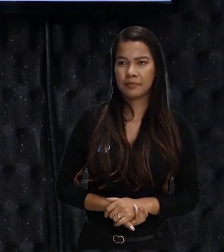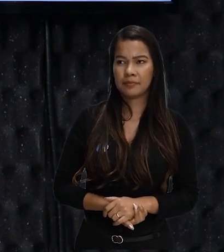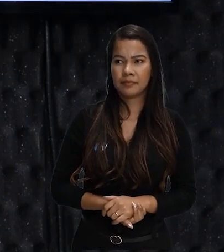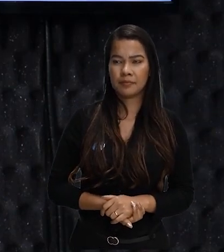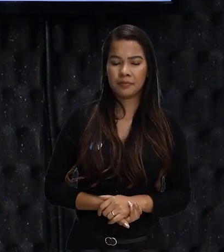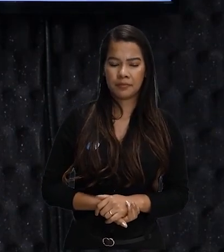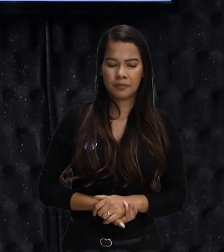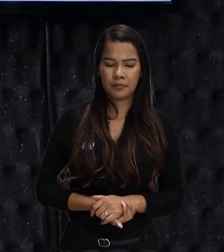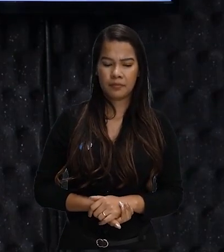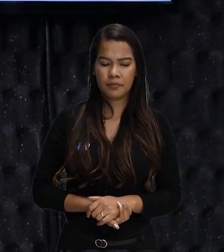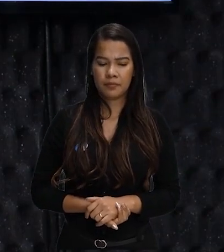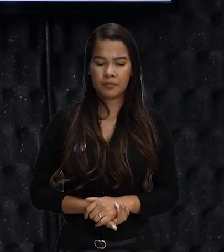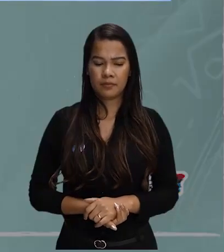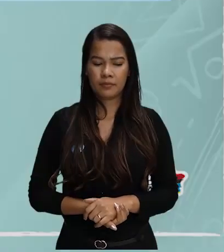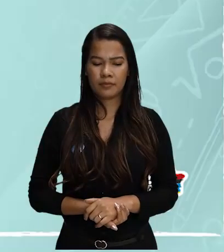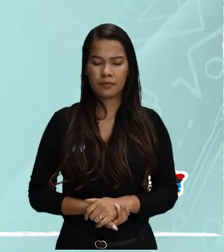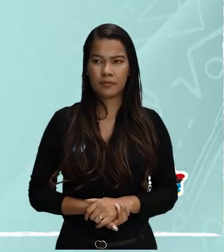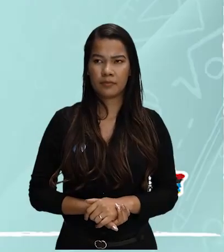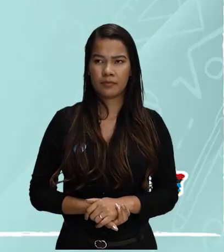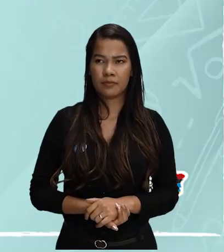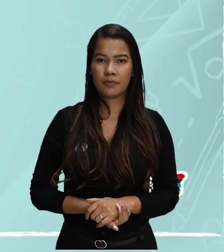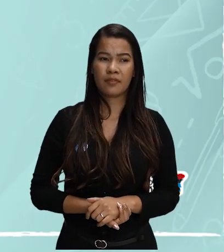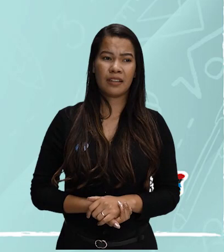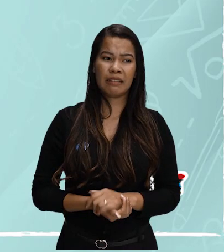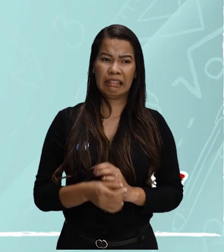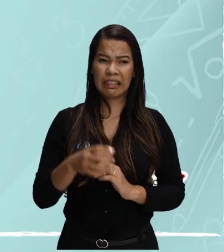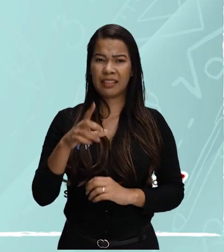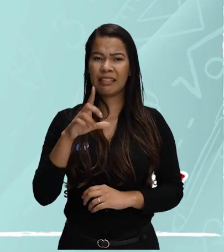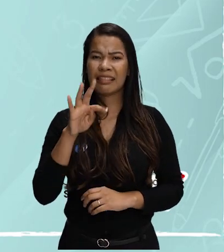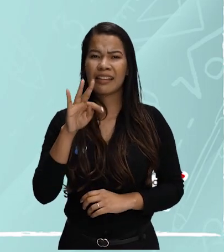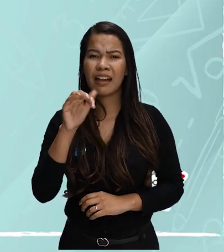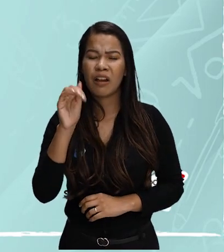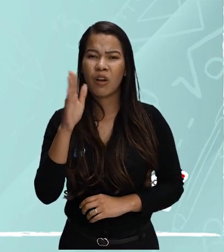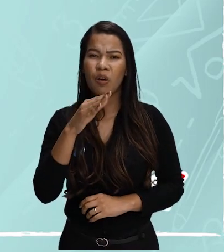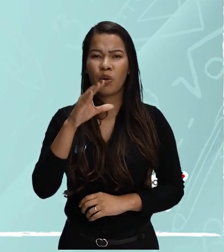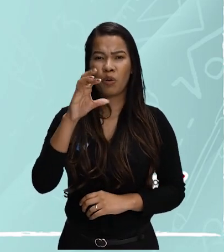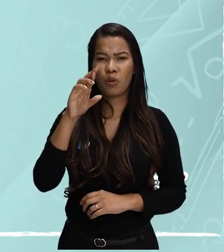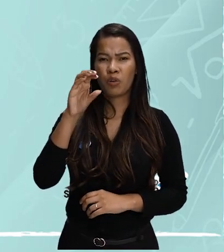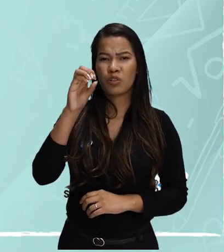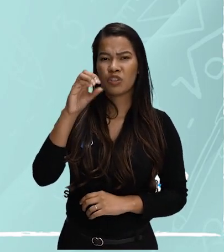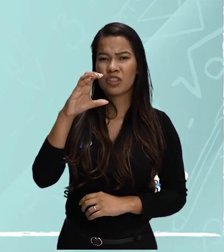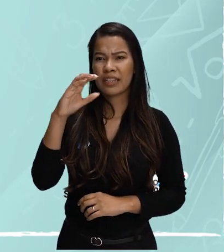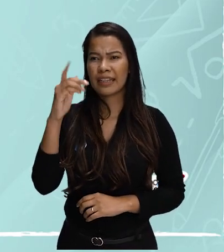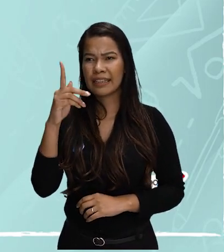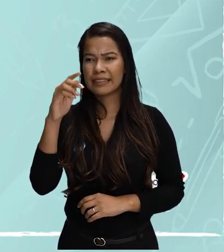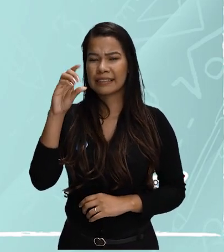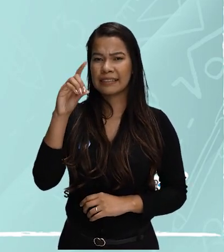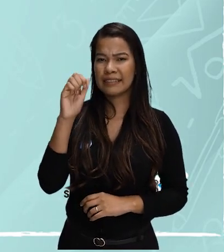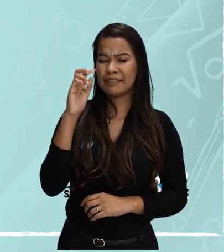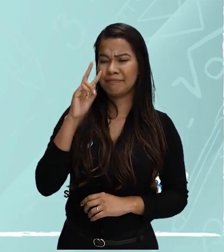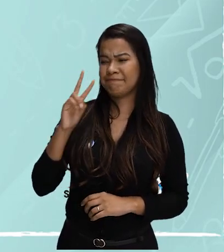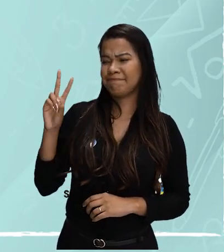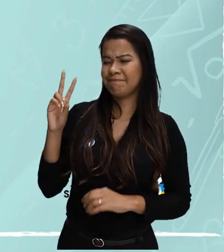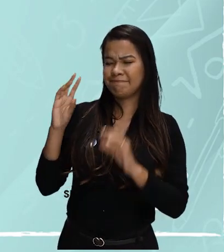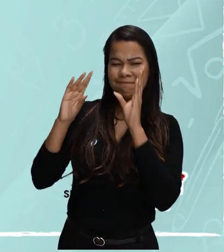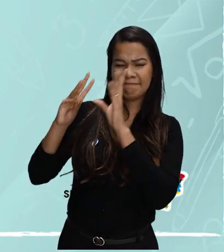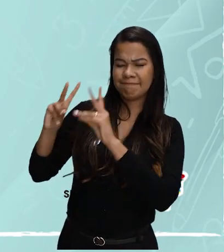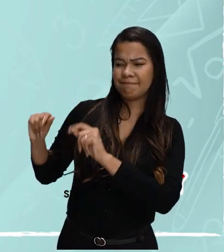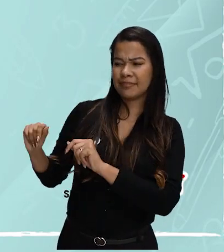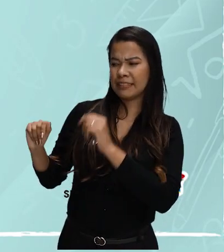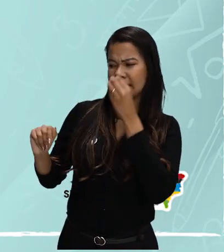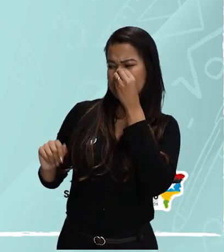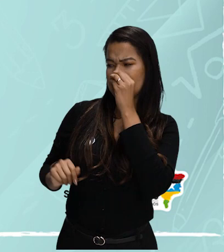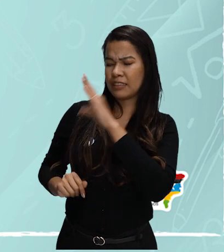refrão. Tá rocheda, tô nem vendo. Pode crer, você merece um prêmio de mulher mais bandida do mundo.